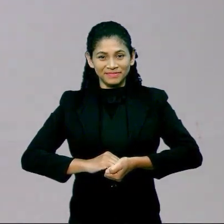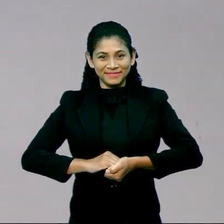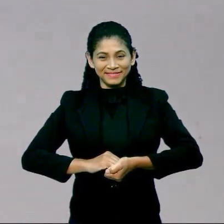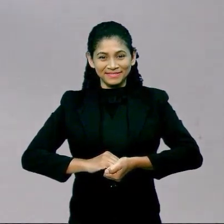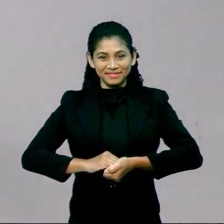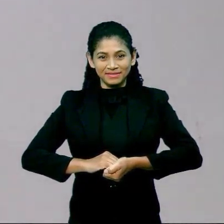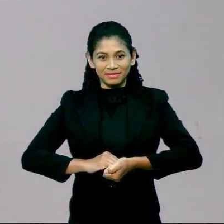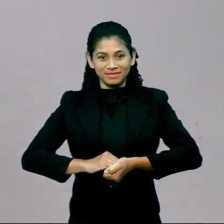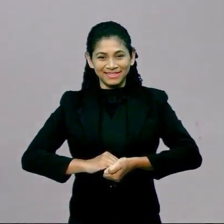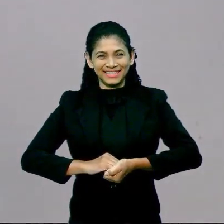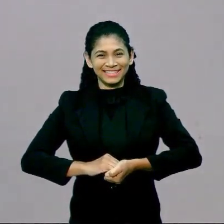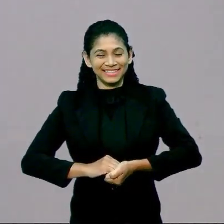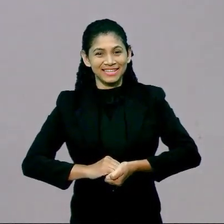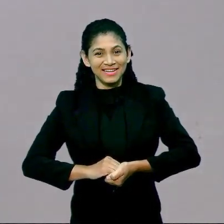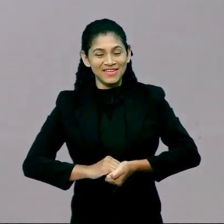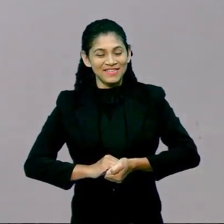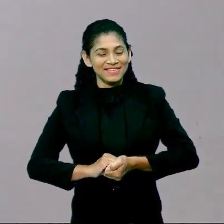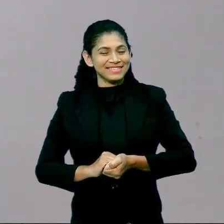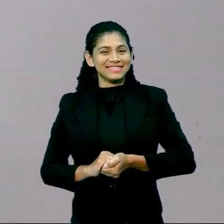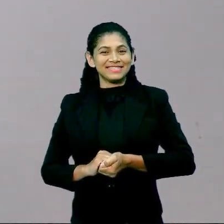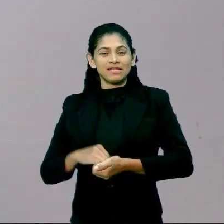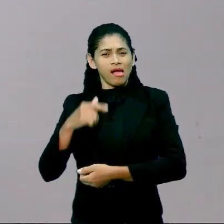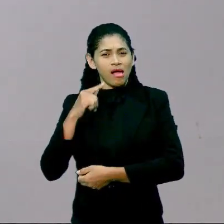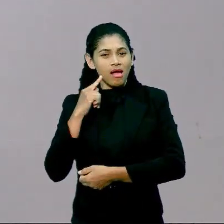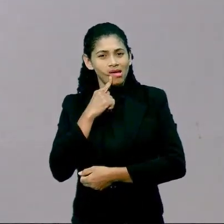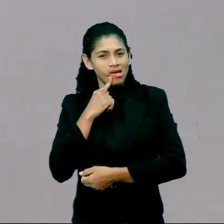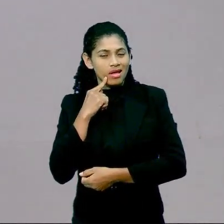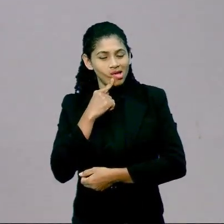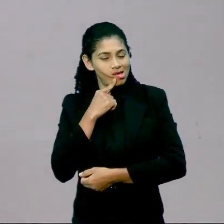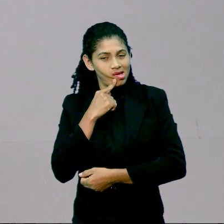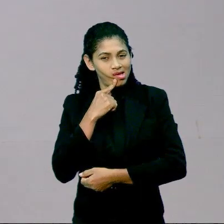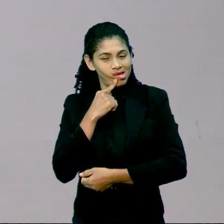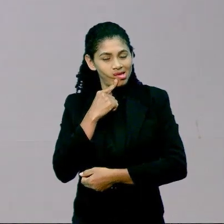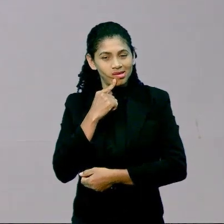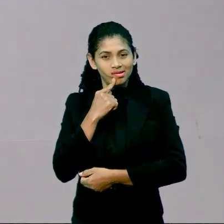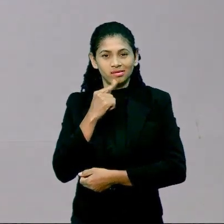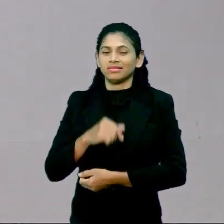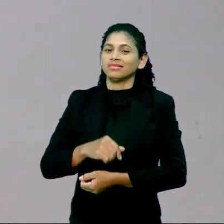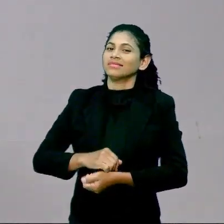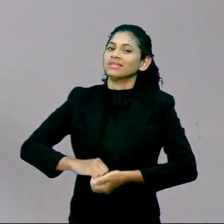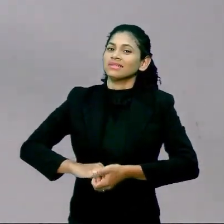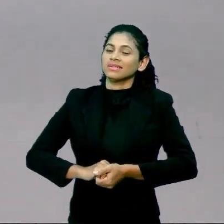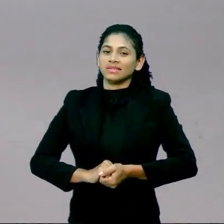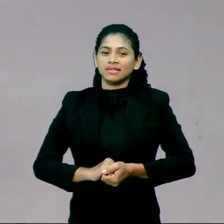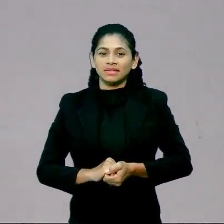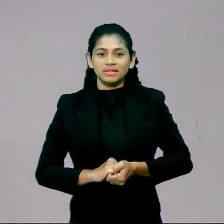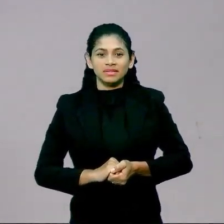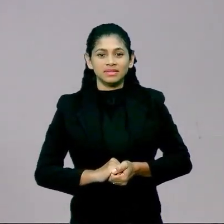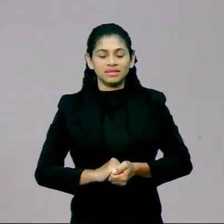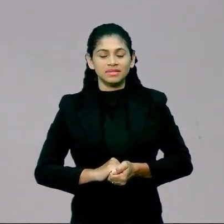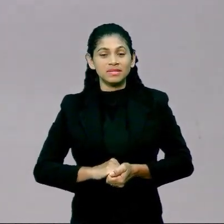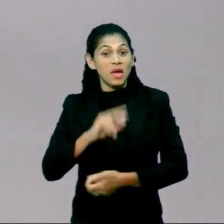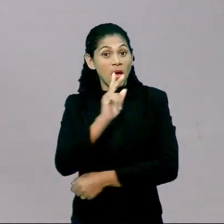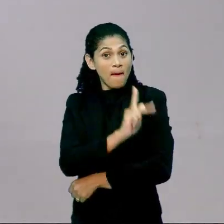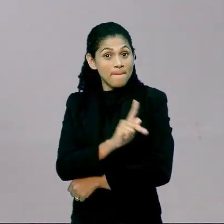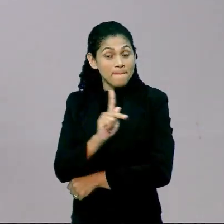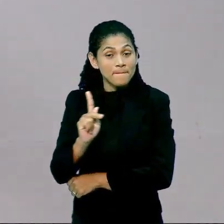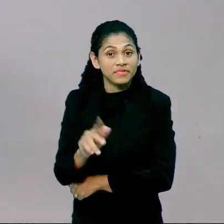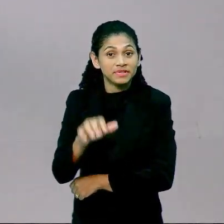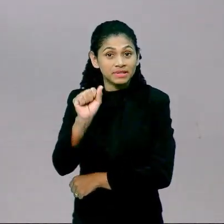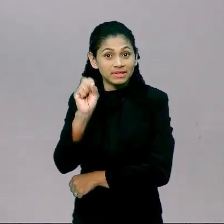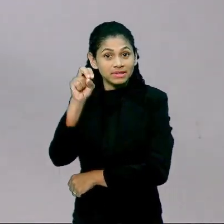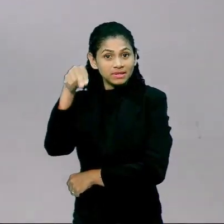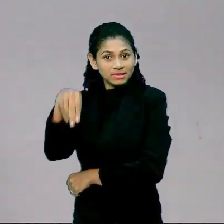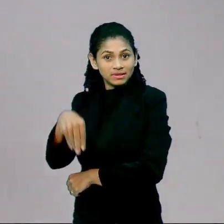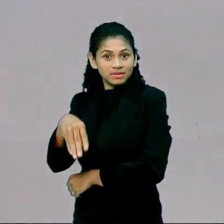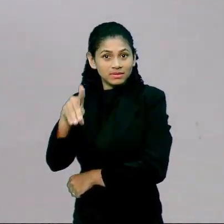Oi! Opa, falhou! Olá, sou André Vasconcelos, professor de Educação Física, todo trabalhado aqui na arte marcial. Era para ser